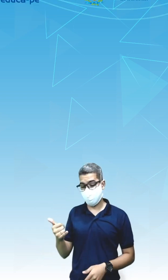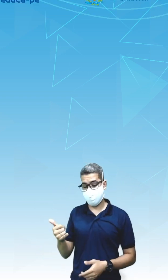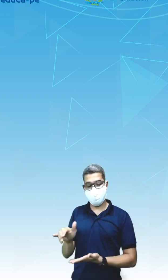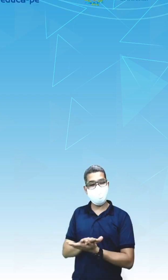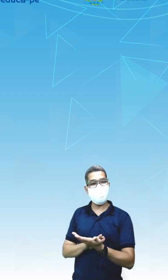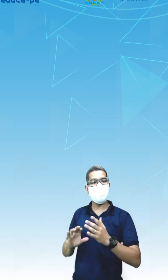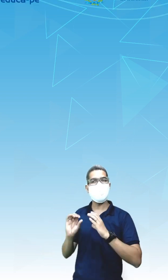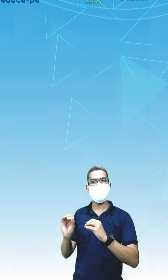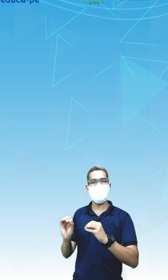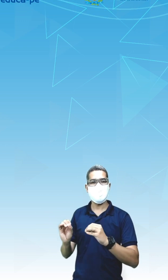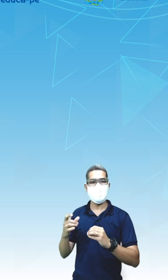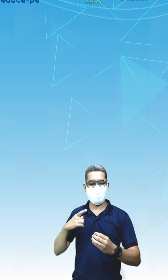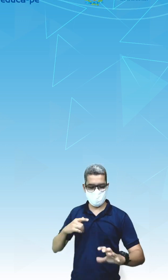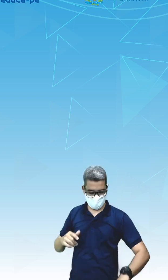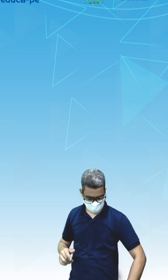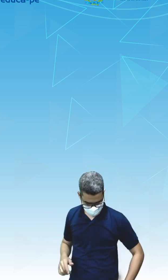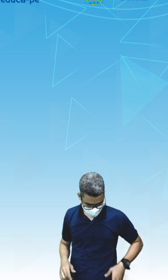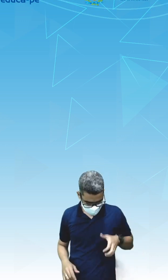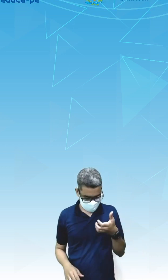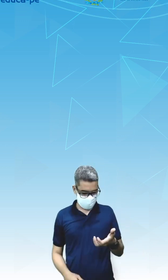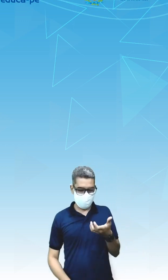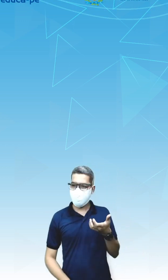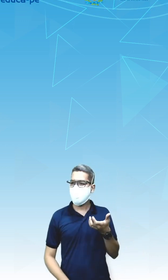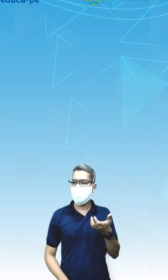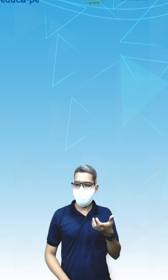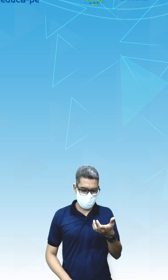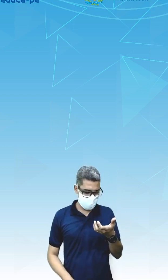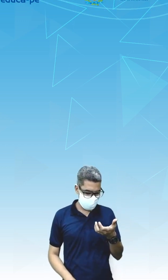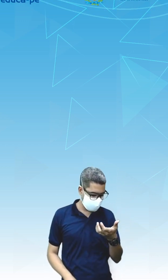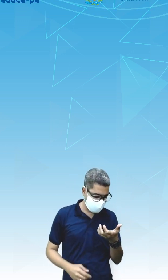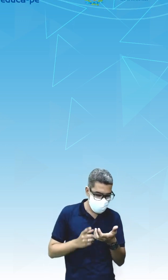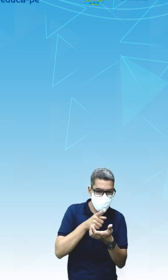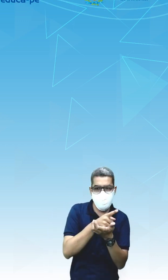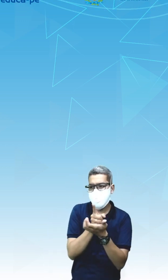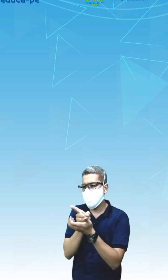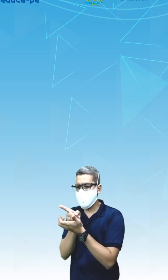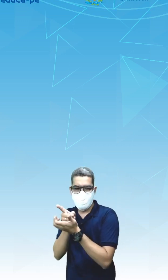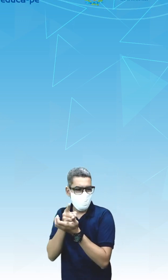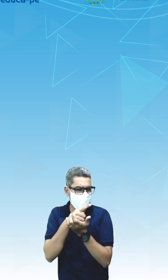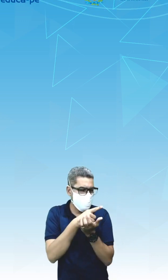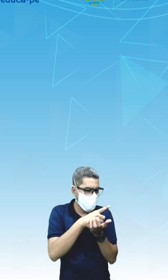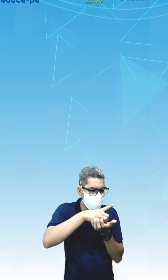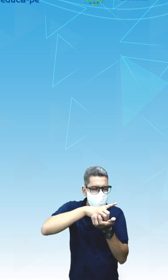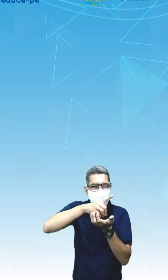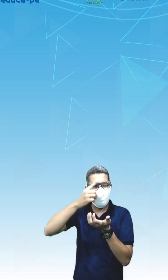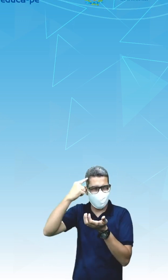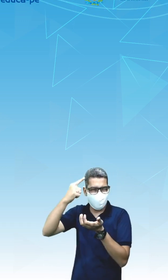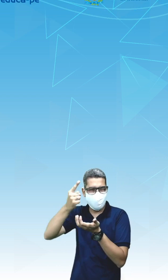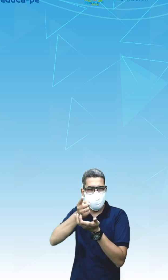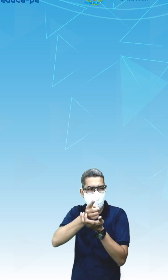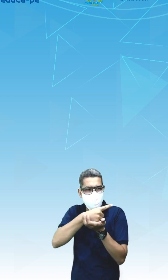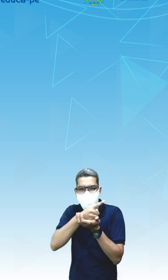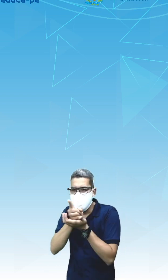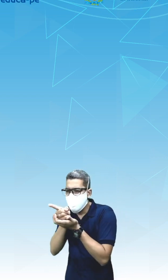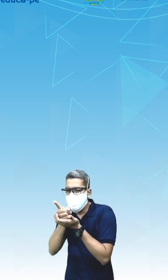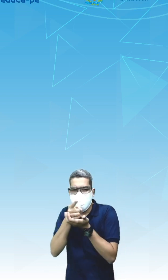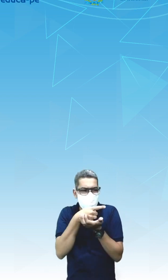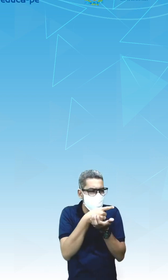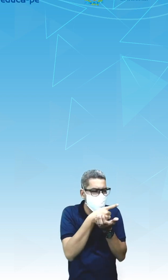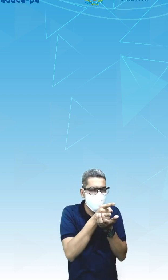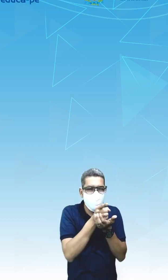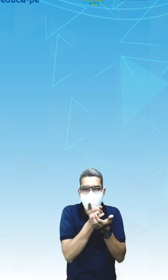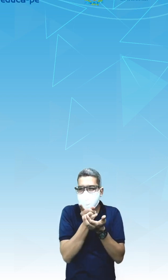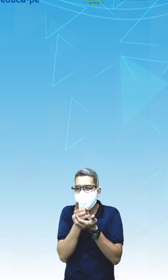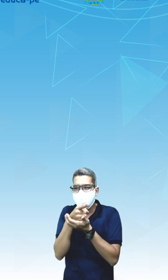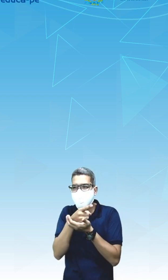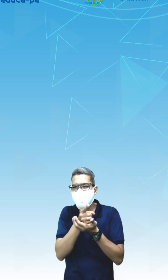tecnologia, ela vai nos orientar onde a gente fica? Exatamente. É ela onde vai dar a nossa orientação e a gente